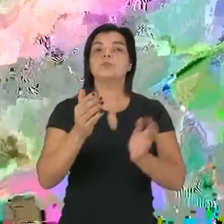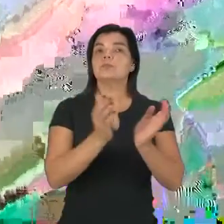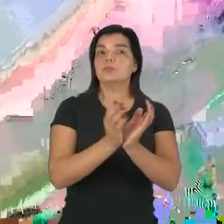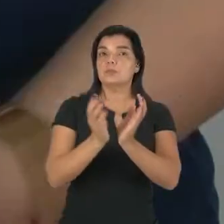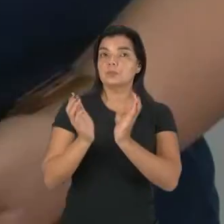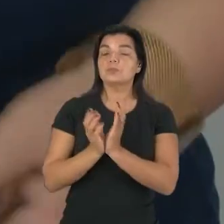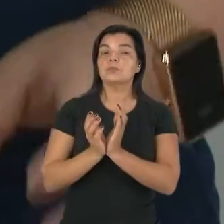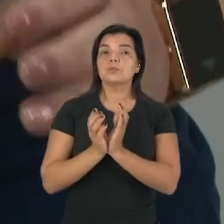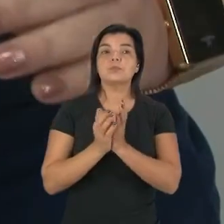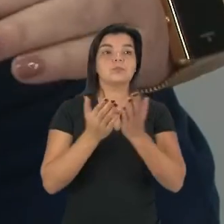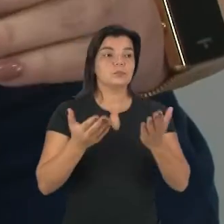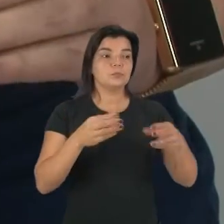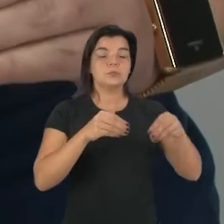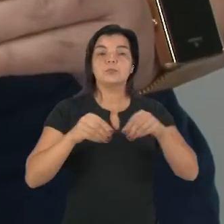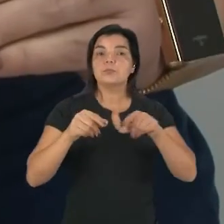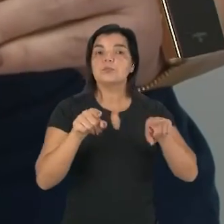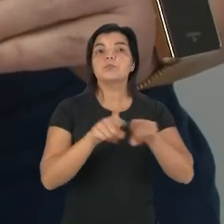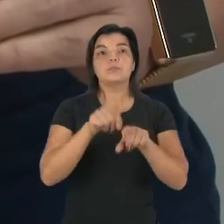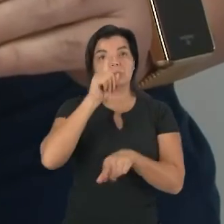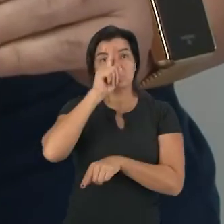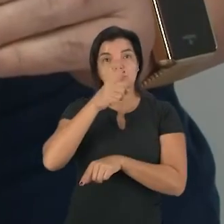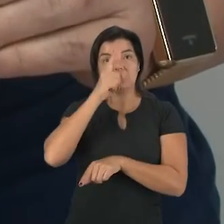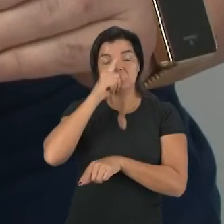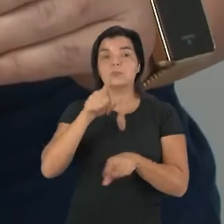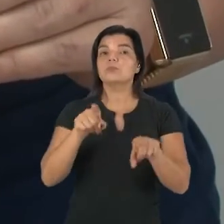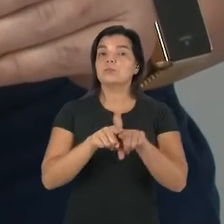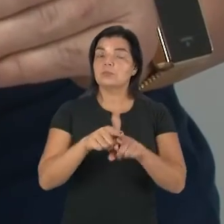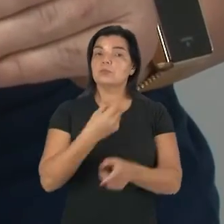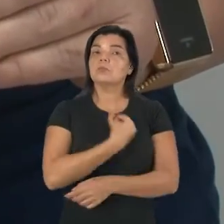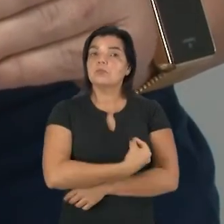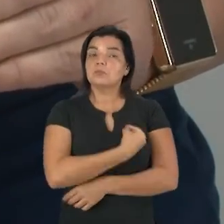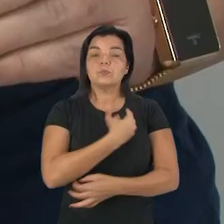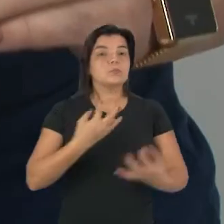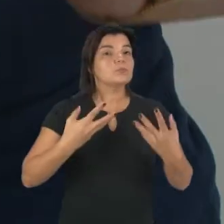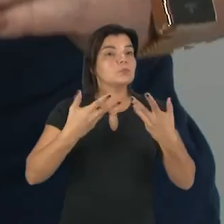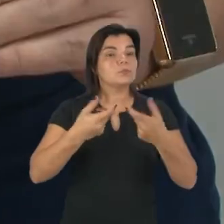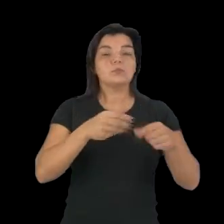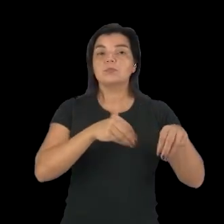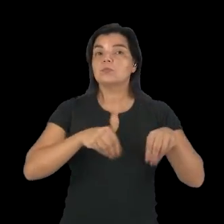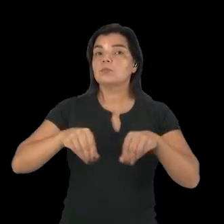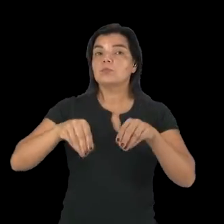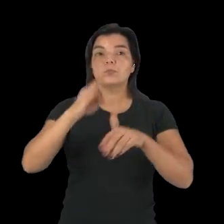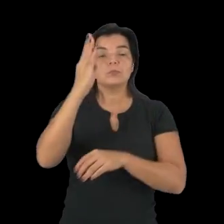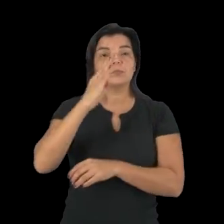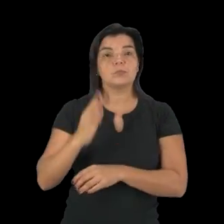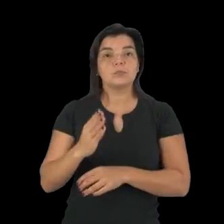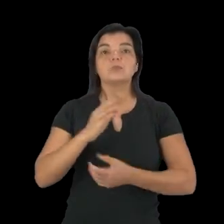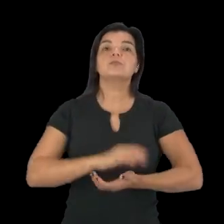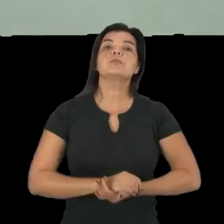tribos, E essas tribos, elas dominavam, elas habitavam todo o território brasileiro.